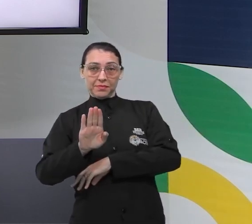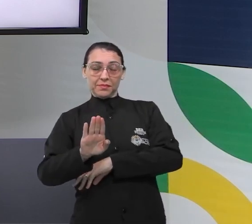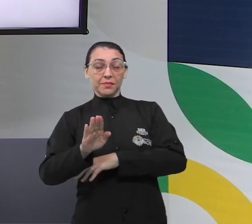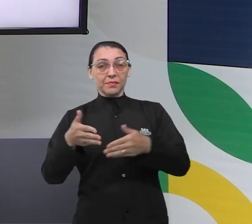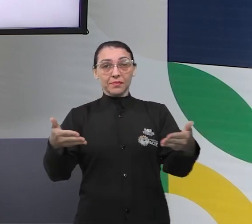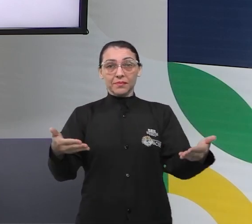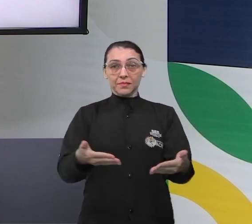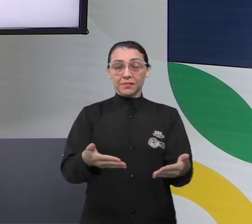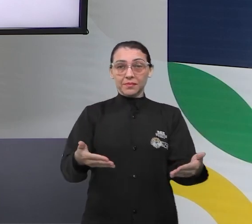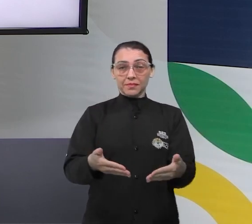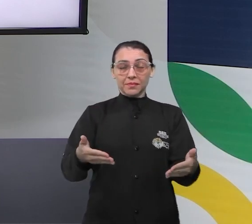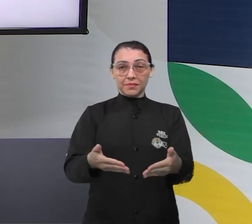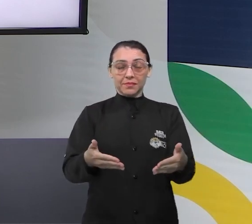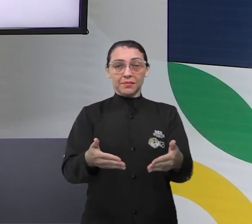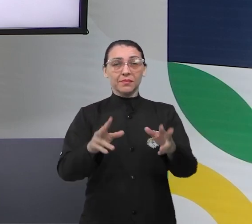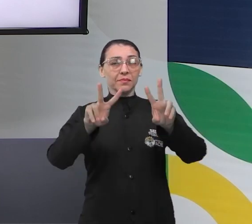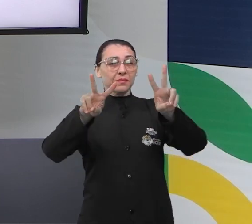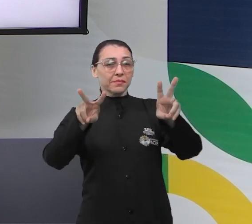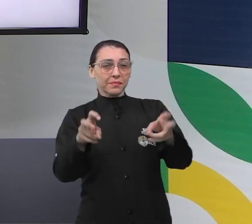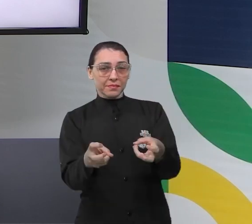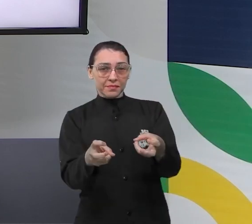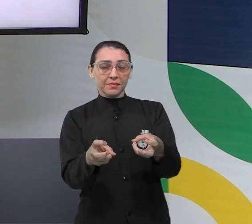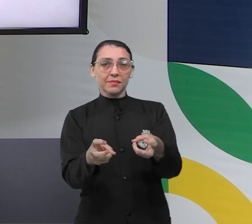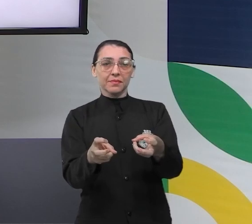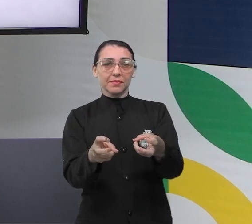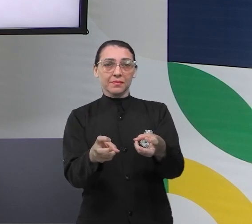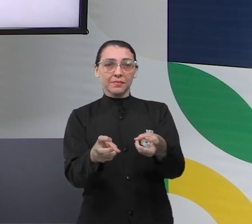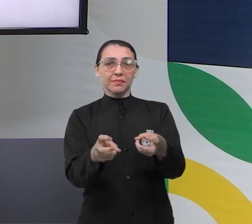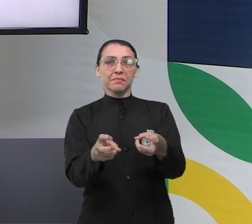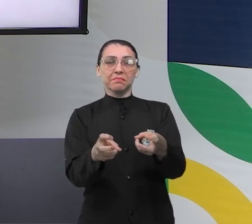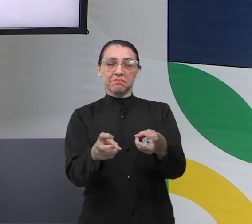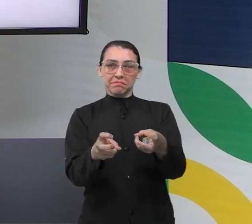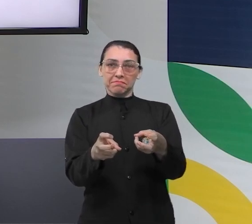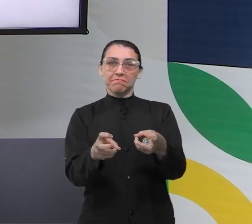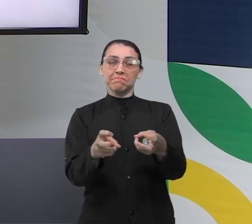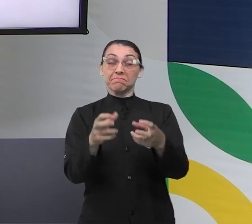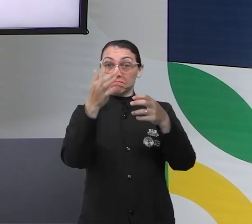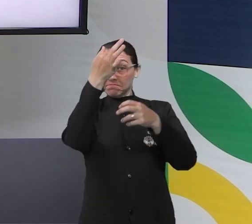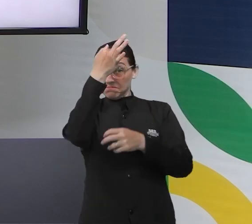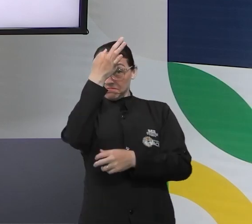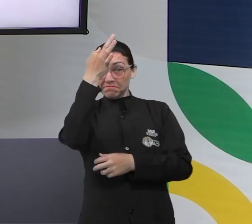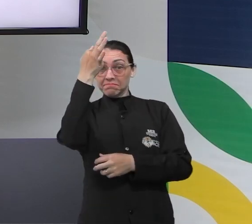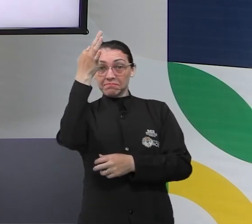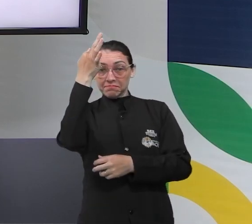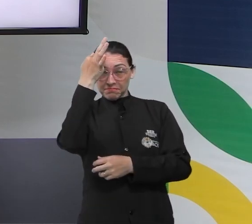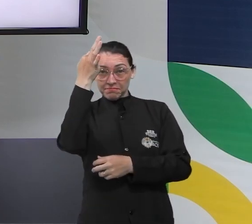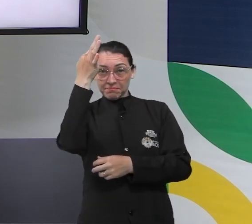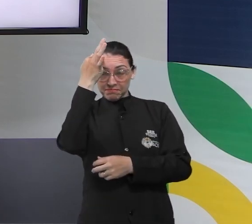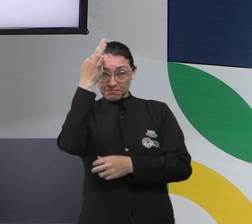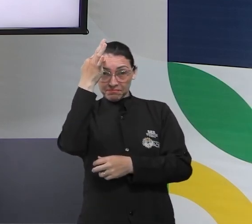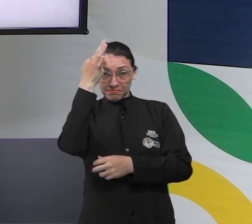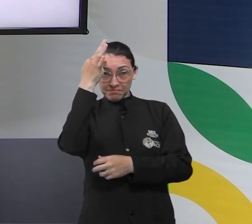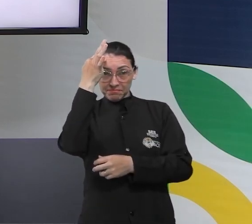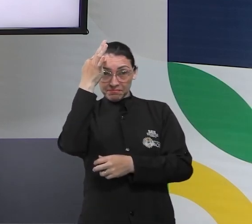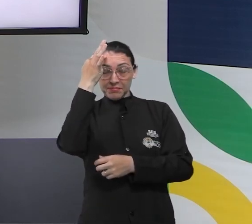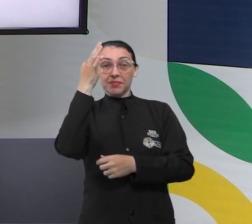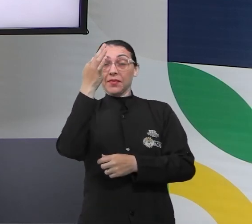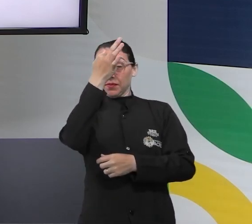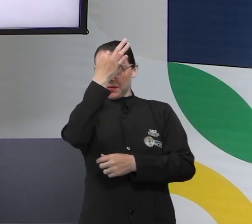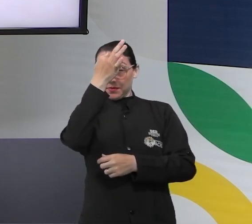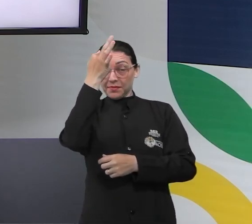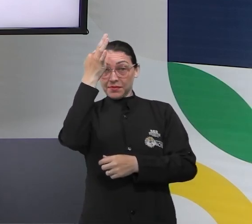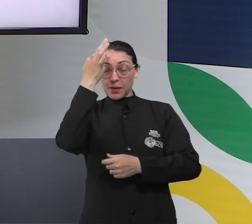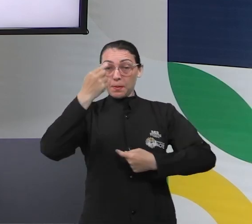e hoje nós vamos tratar de um assunto grandemente filosófico. Trata-se da